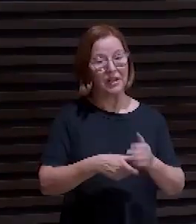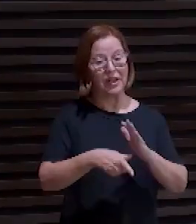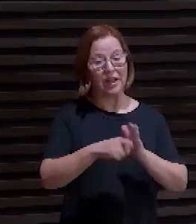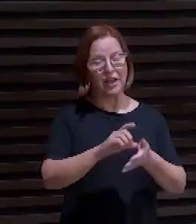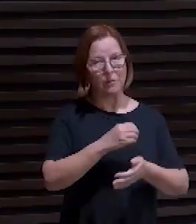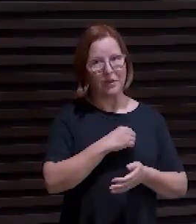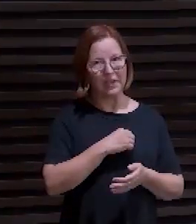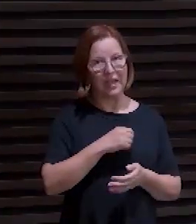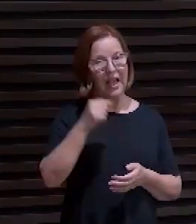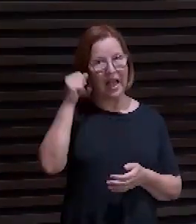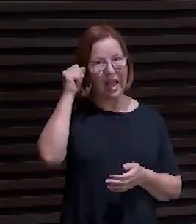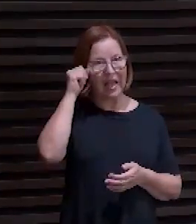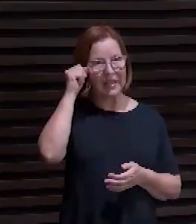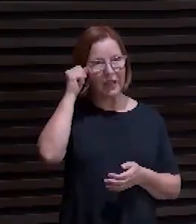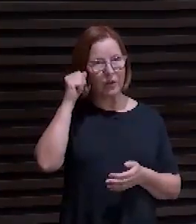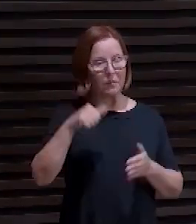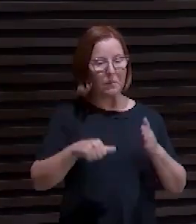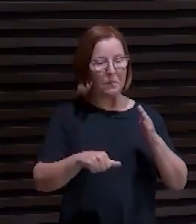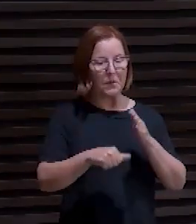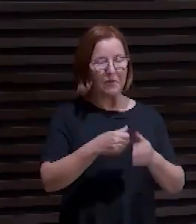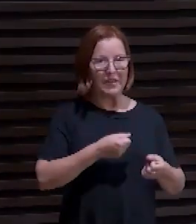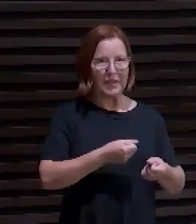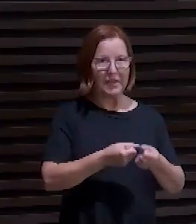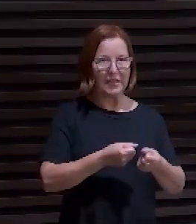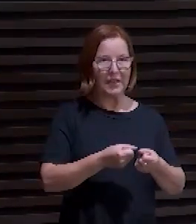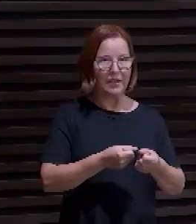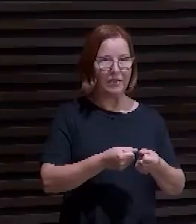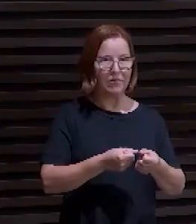foi tentado a primeira vez, ele não tinha pecado.